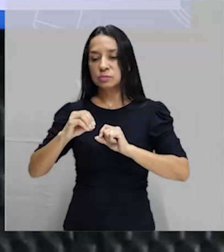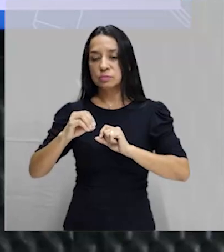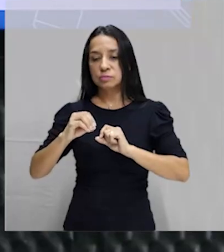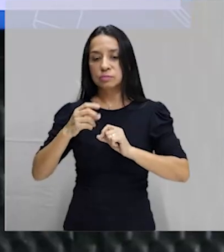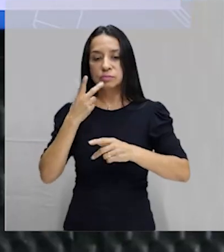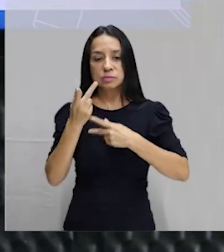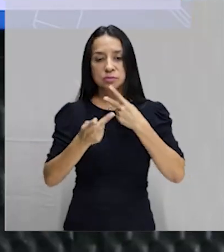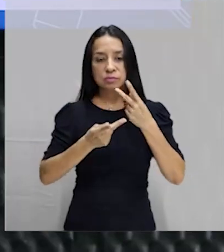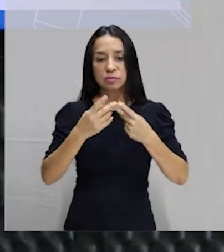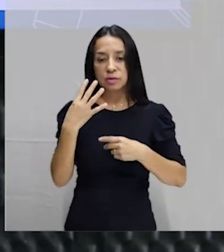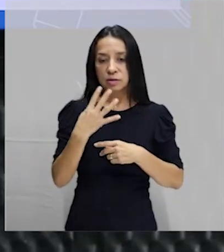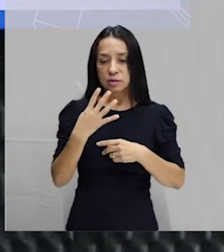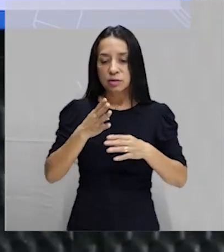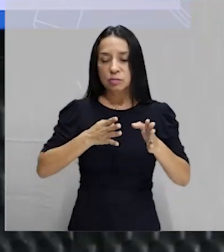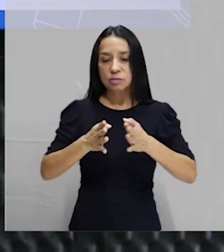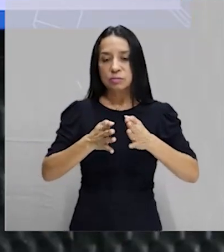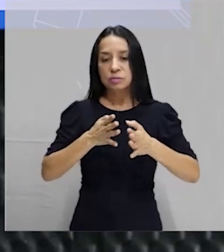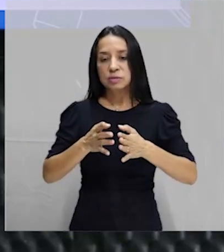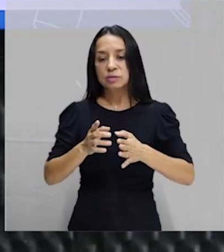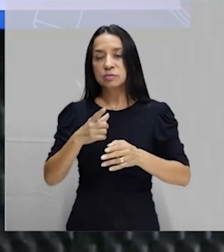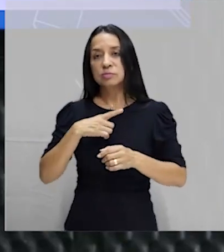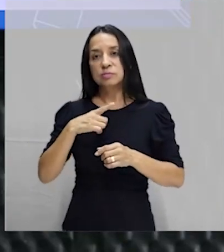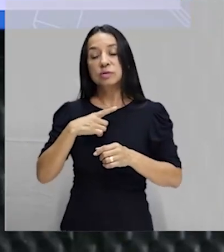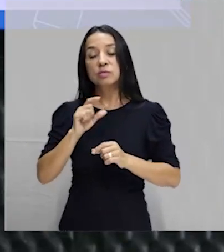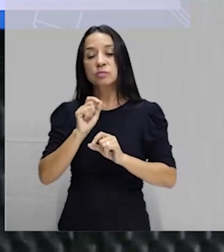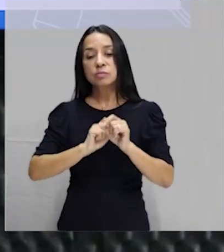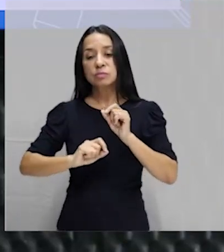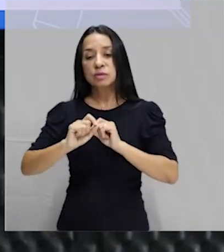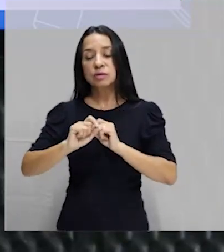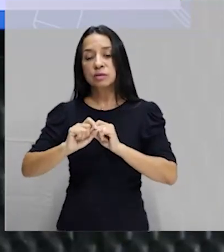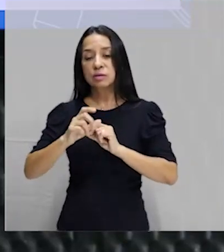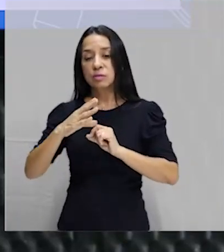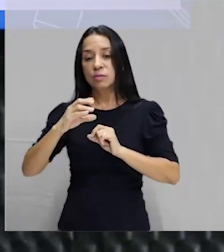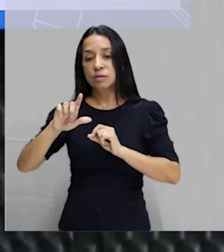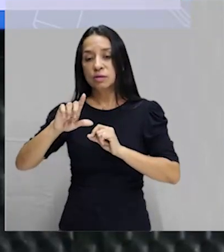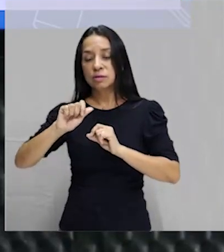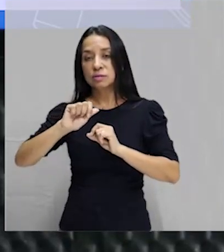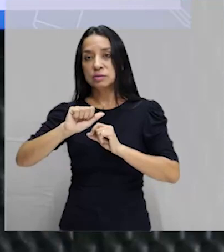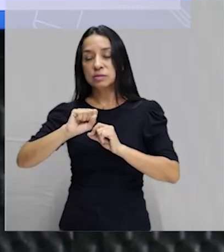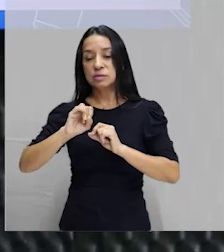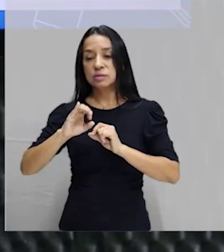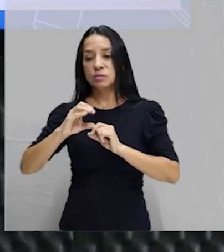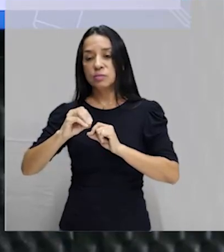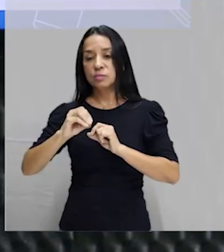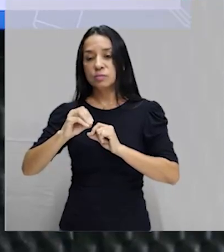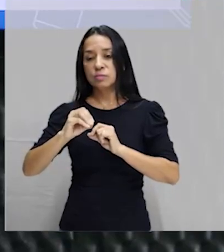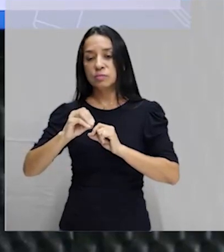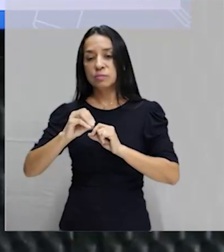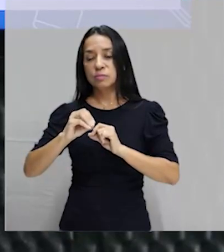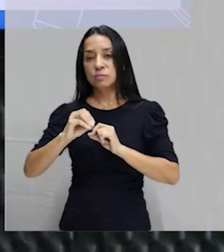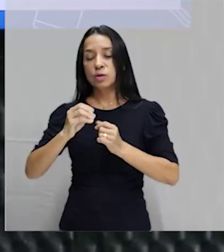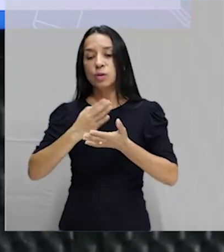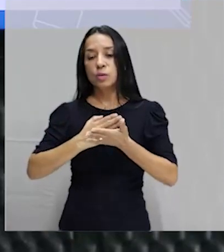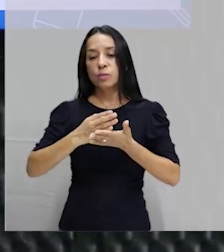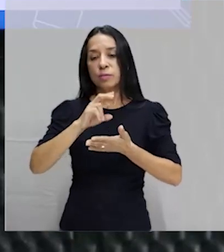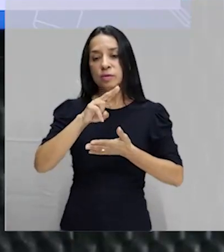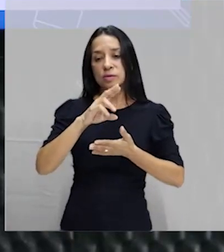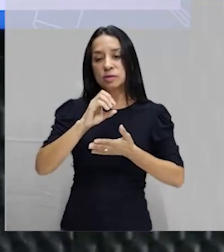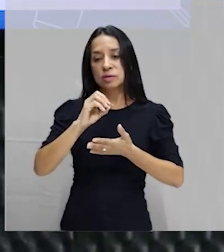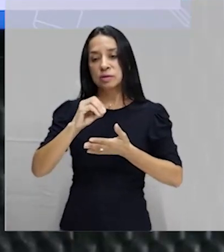fase, nós estamos no chamado período clássico. O período que pega aqui por volta de 500 a 338